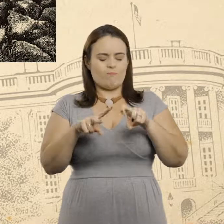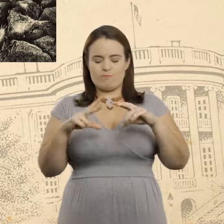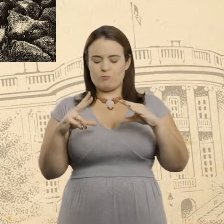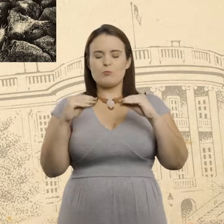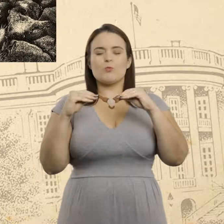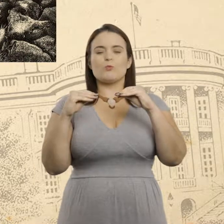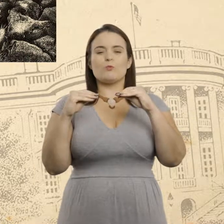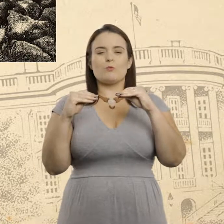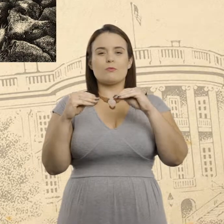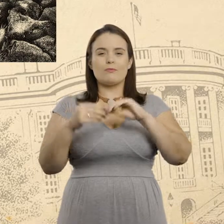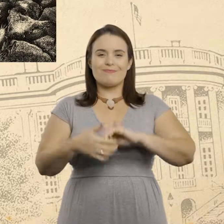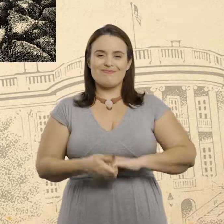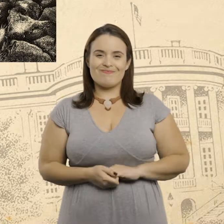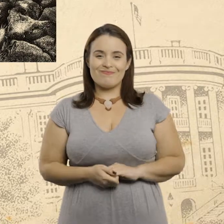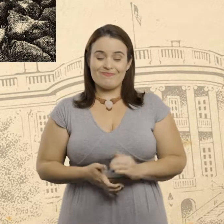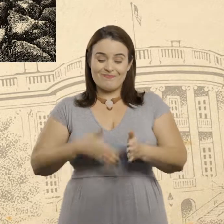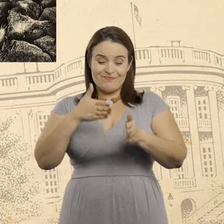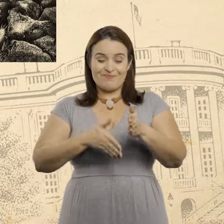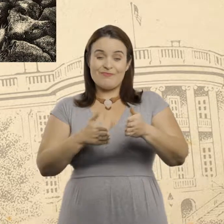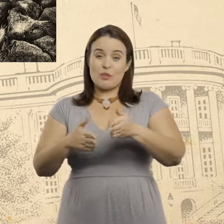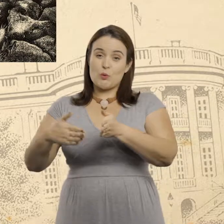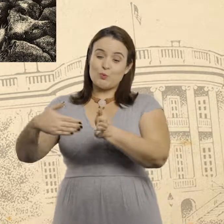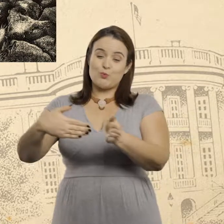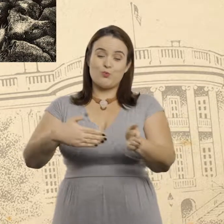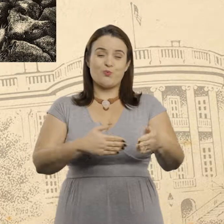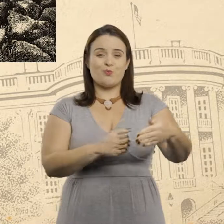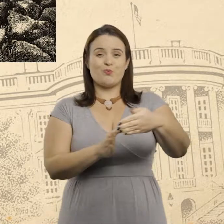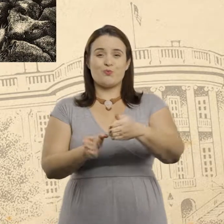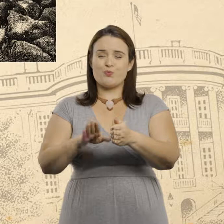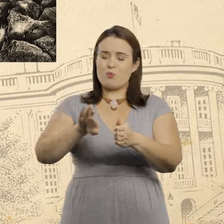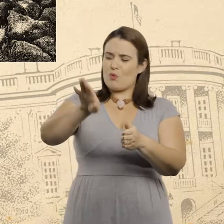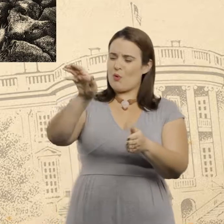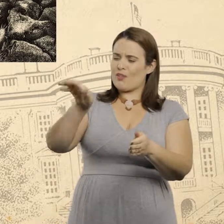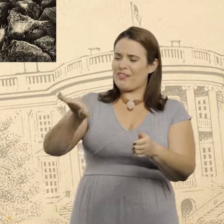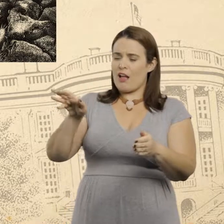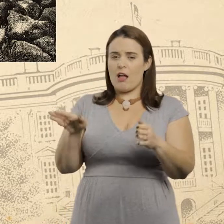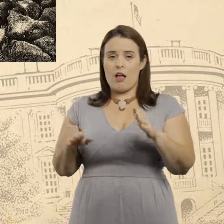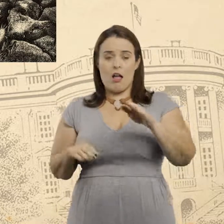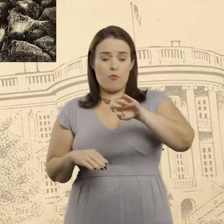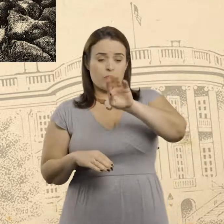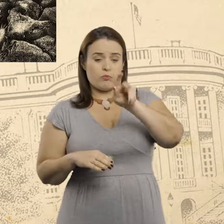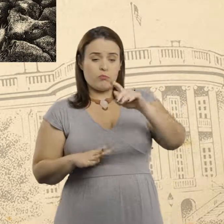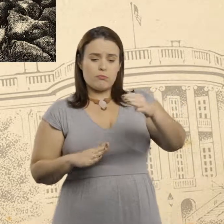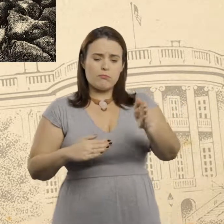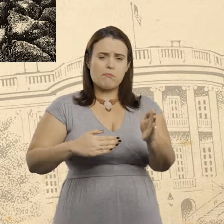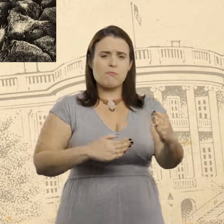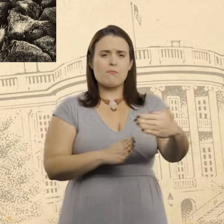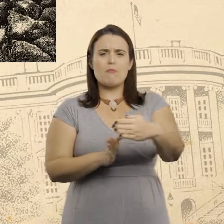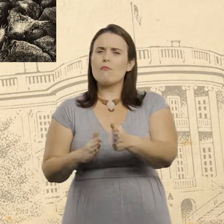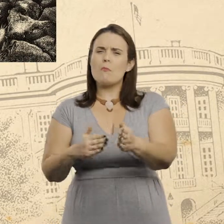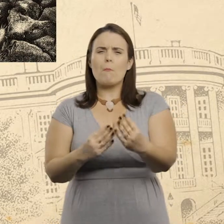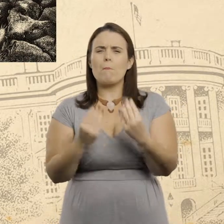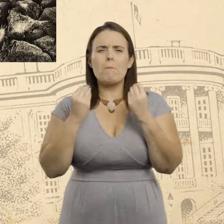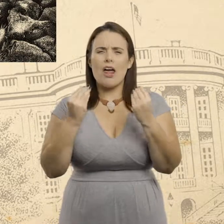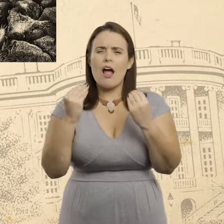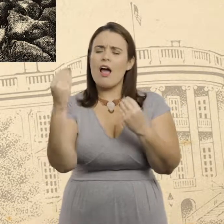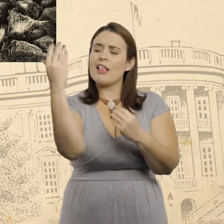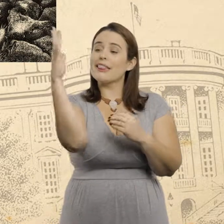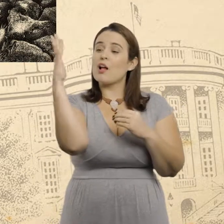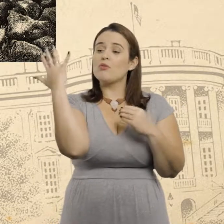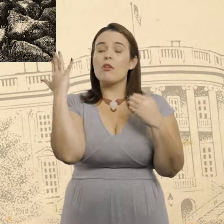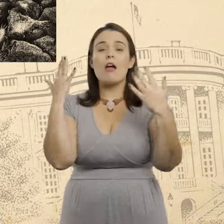ele. O trilho do trem dava muitas voltas, passava ao lado das montanhas, contornando-as. Os trilhos